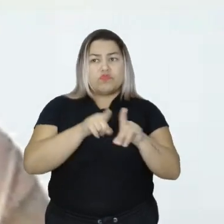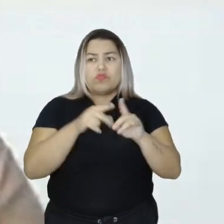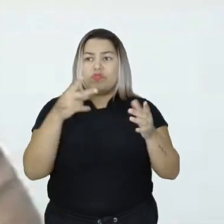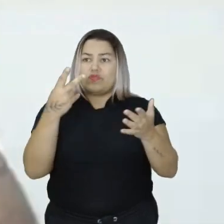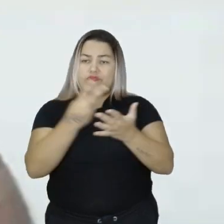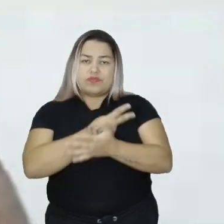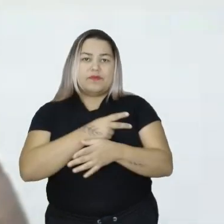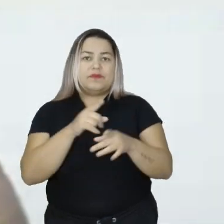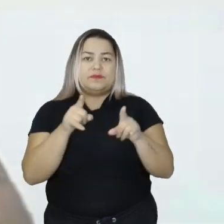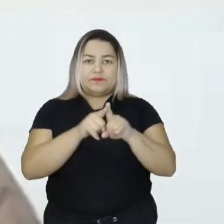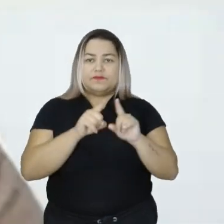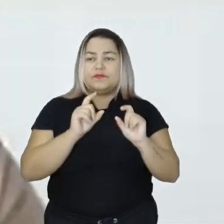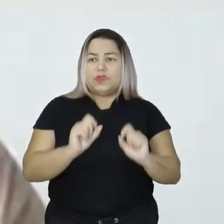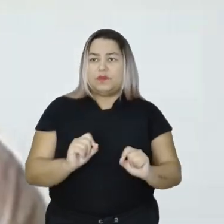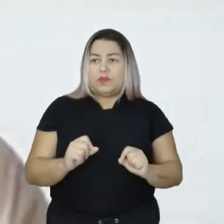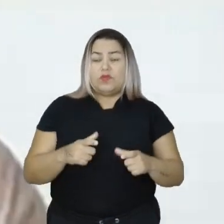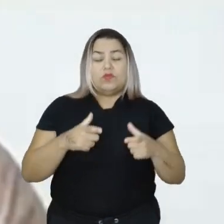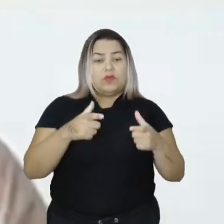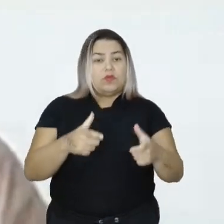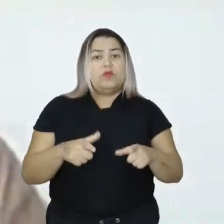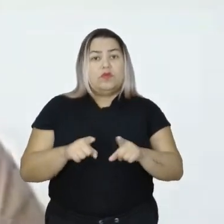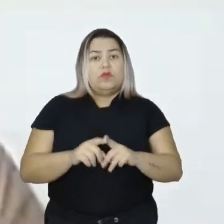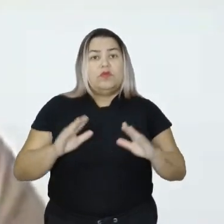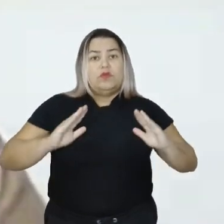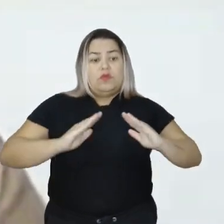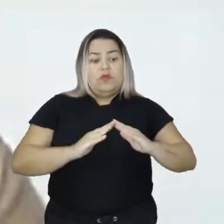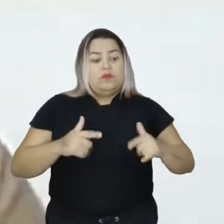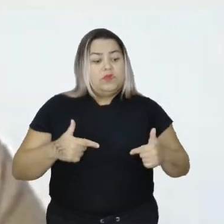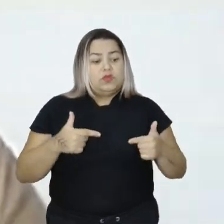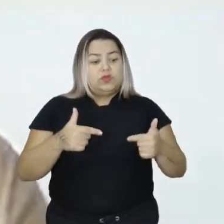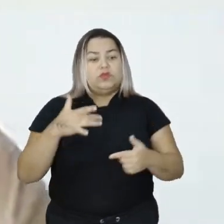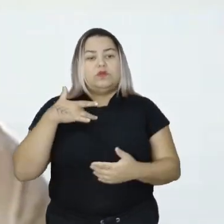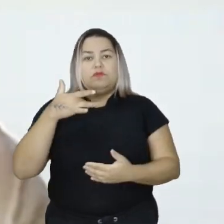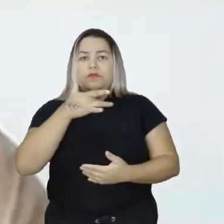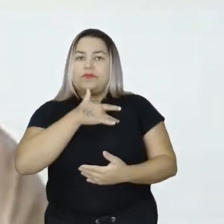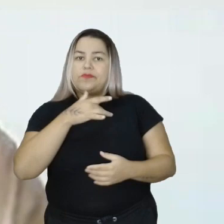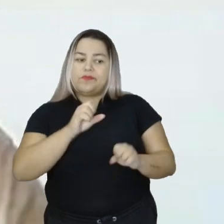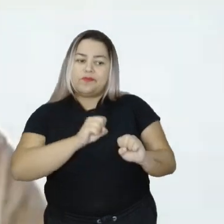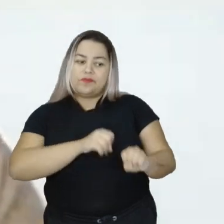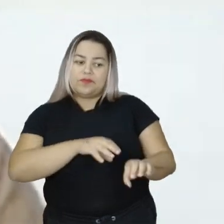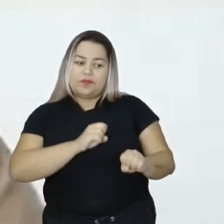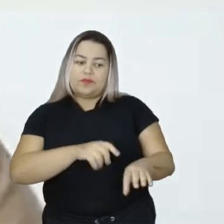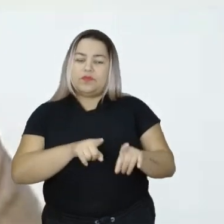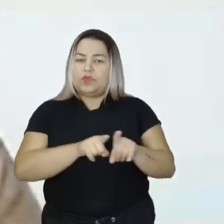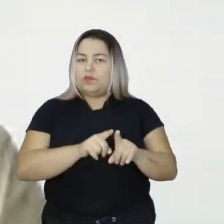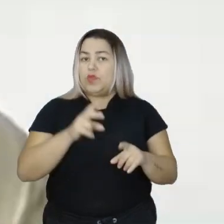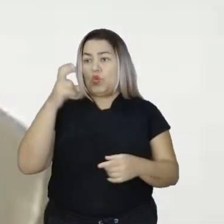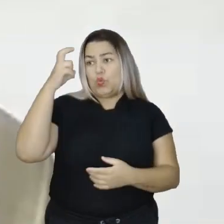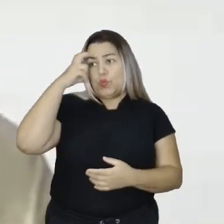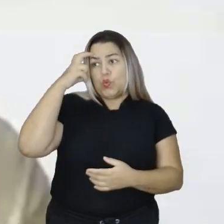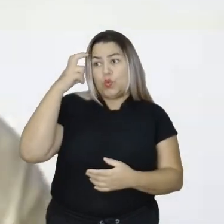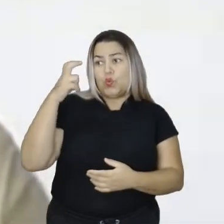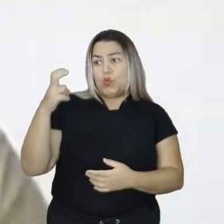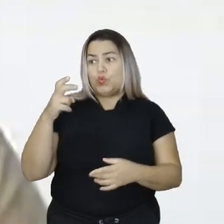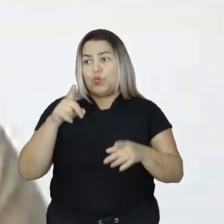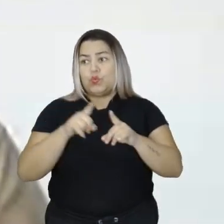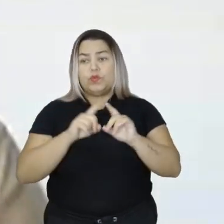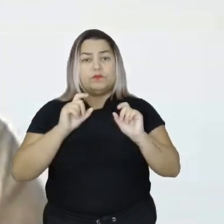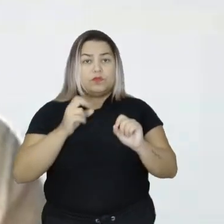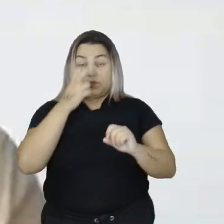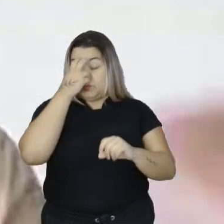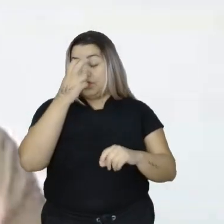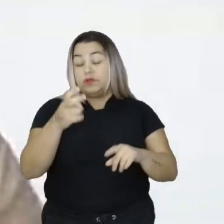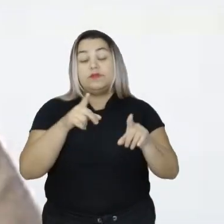no bairro, a partir do local de moradia, a luta por saúde, por educação, a luta por cultura, a luta por saneamento,